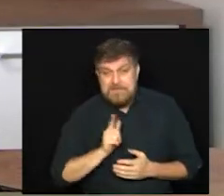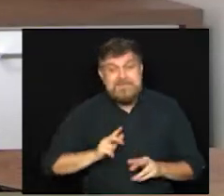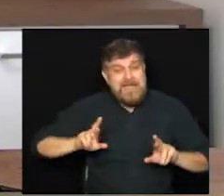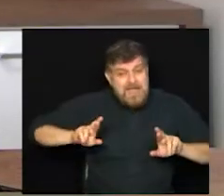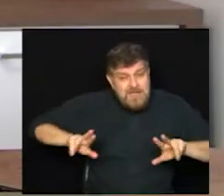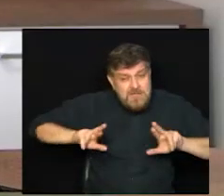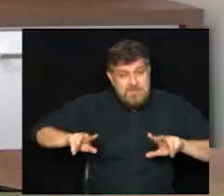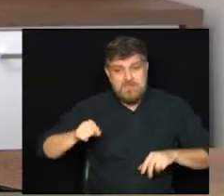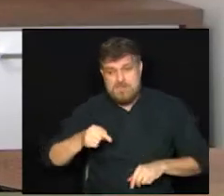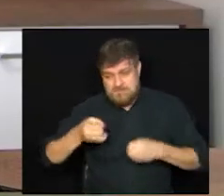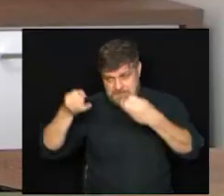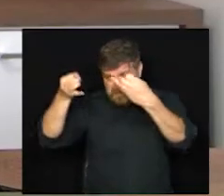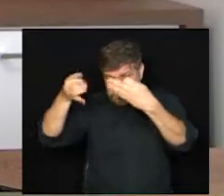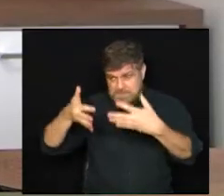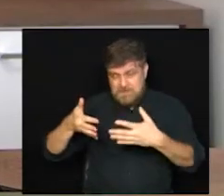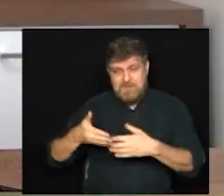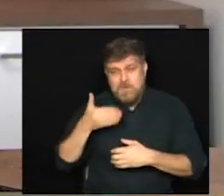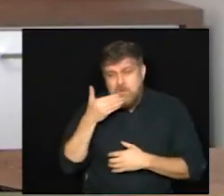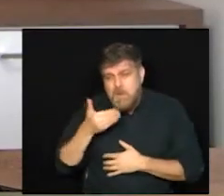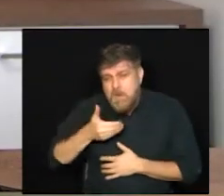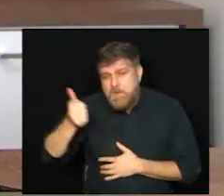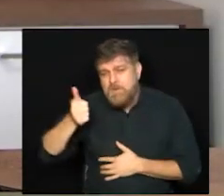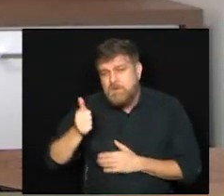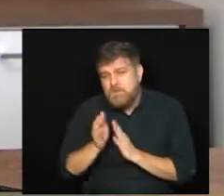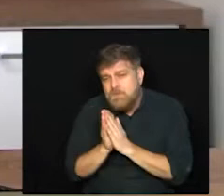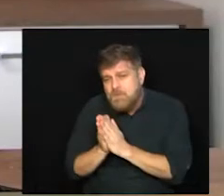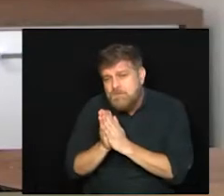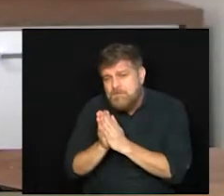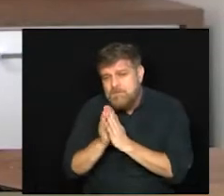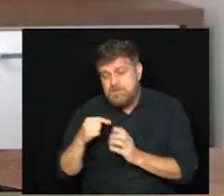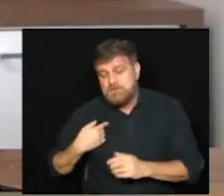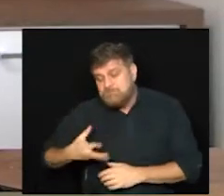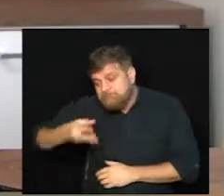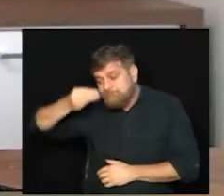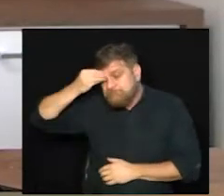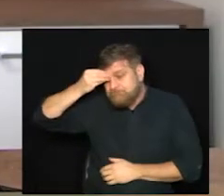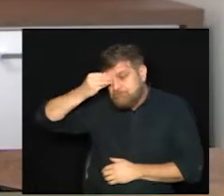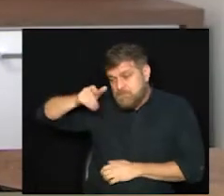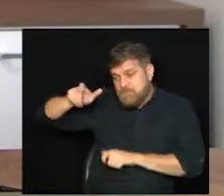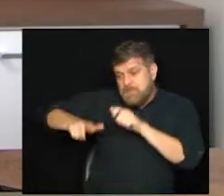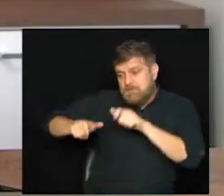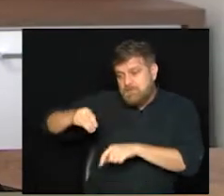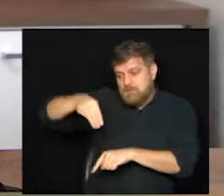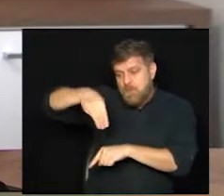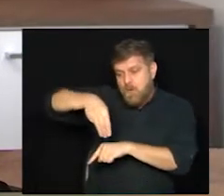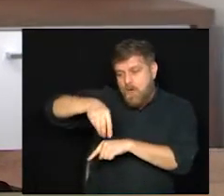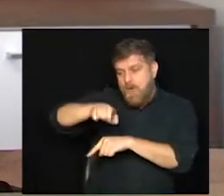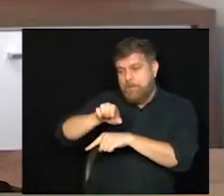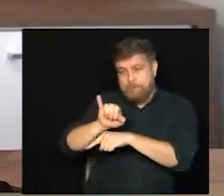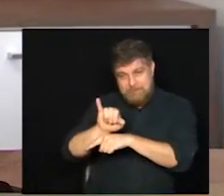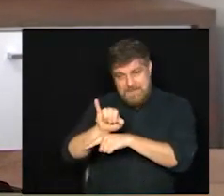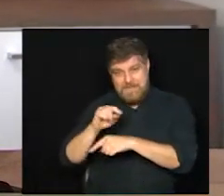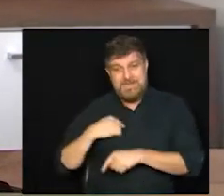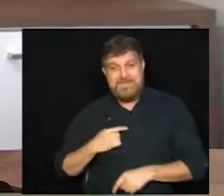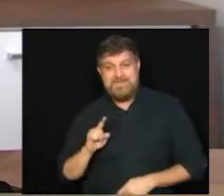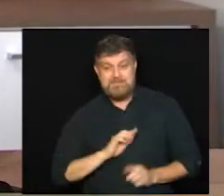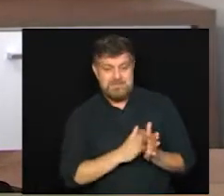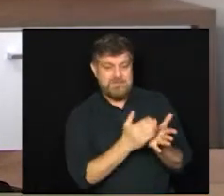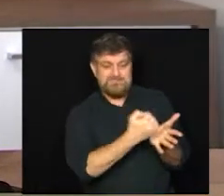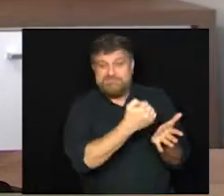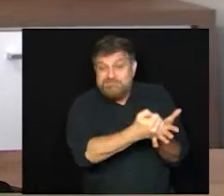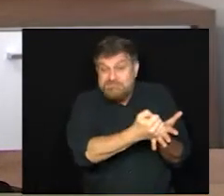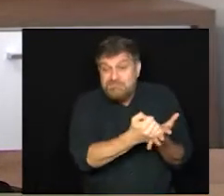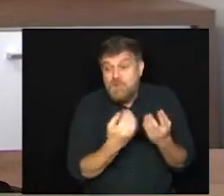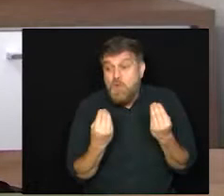Enfim, gostaria que você pudesse explicar para a gente, por favor, Marcela, as pessoas que são MEI, enfim, que não são CLT, como que funciona